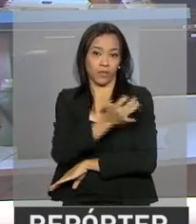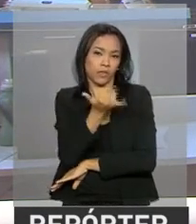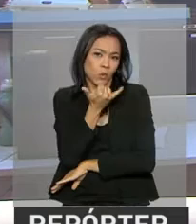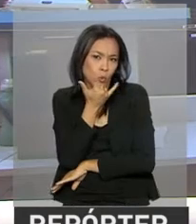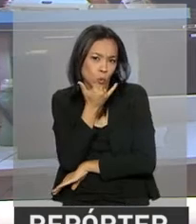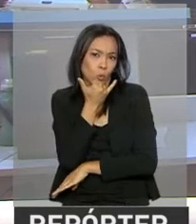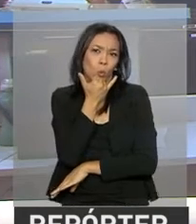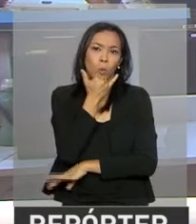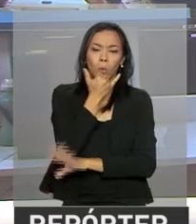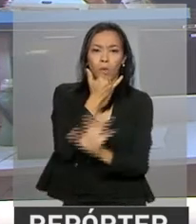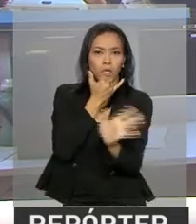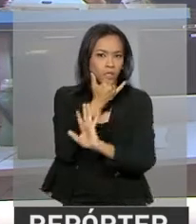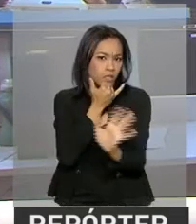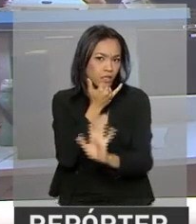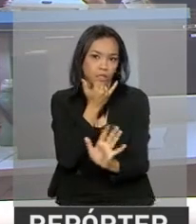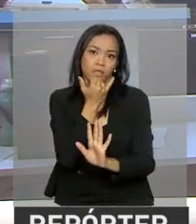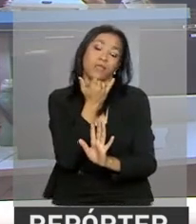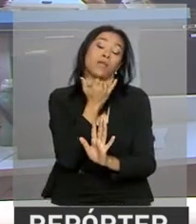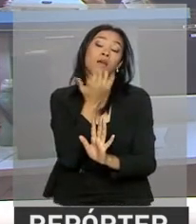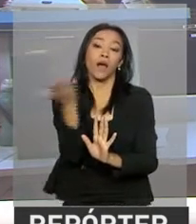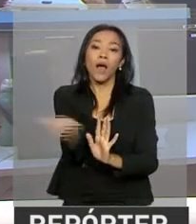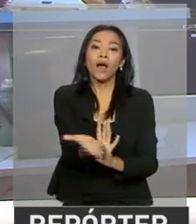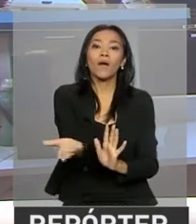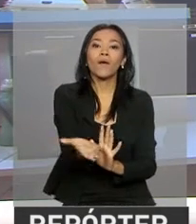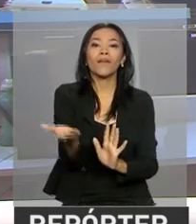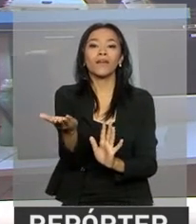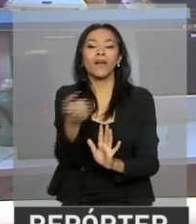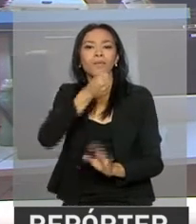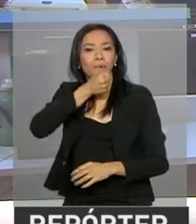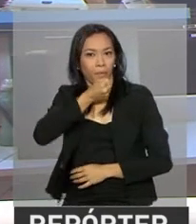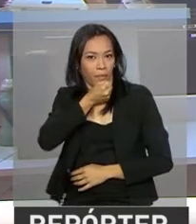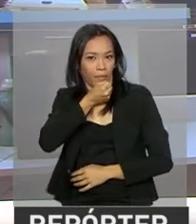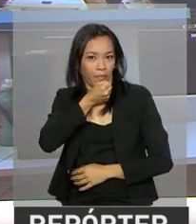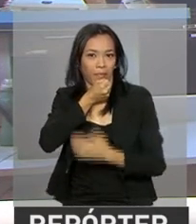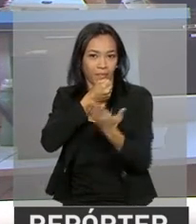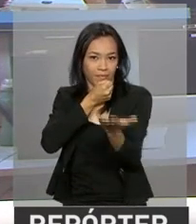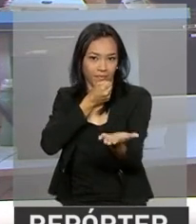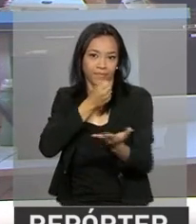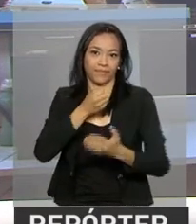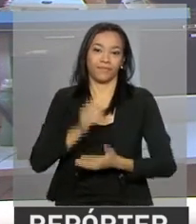Desculpe, nós não vamos falar ao vivo no Rio de Janeiro. Vamos ver então a entrevista do Robson Conceição.